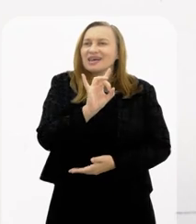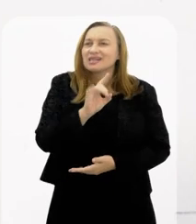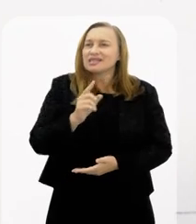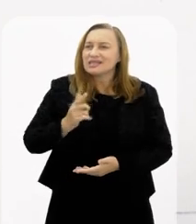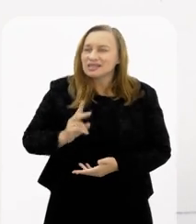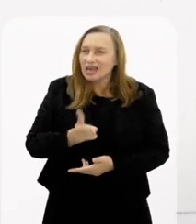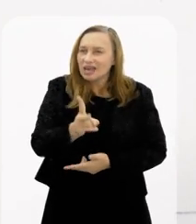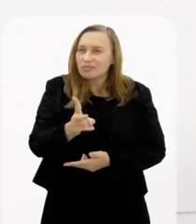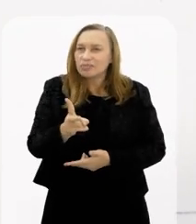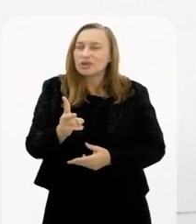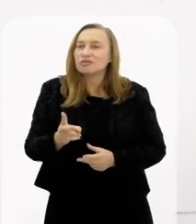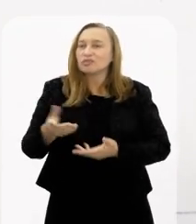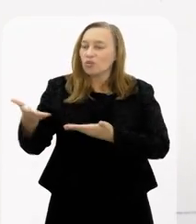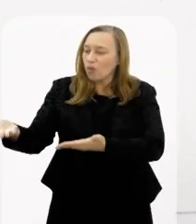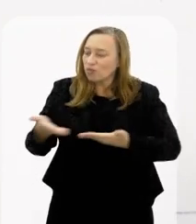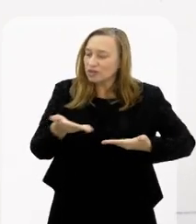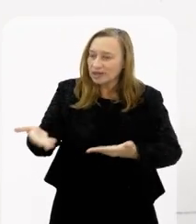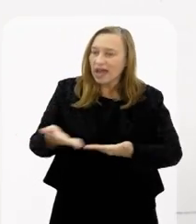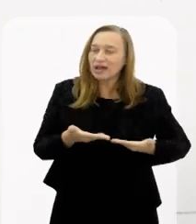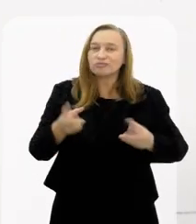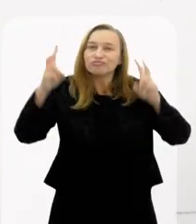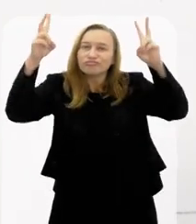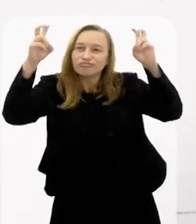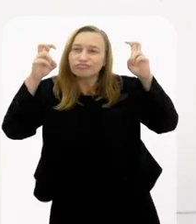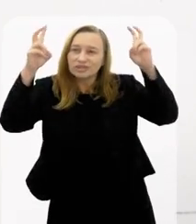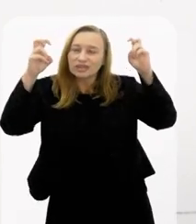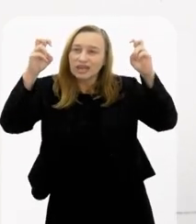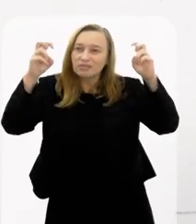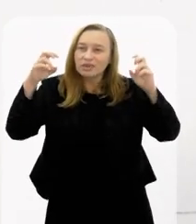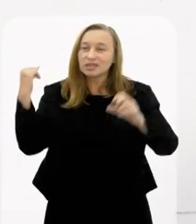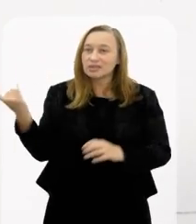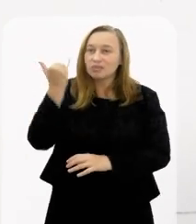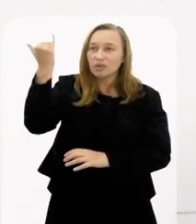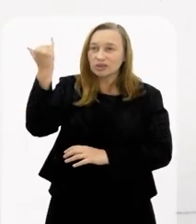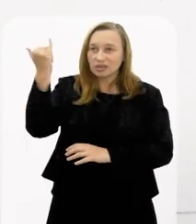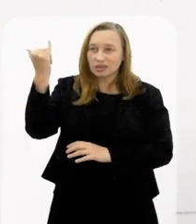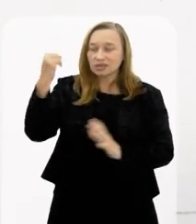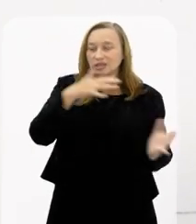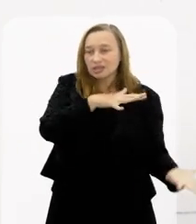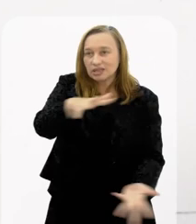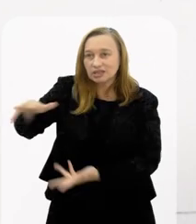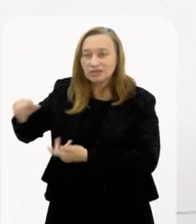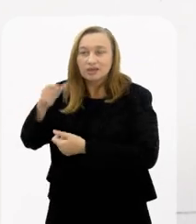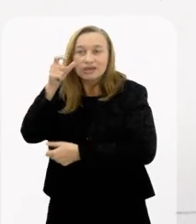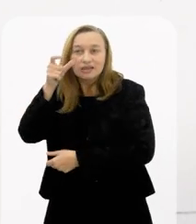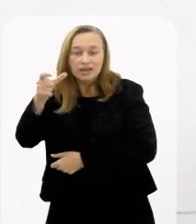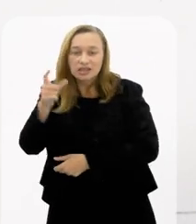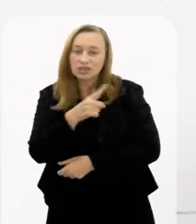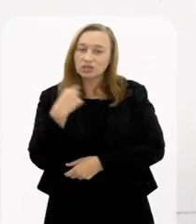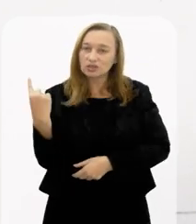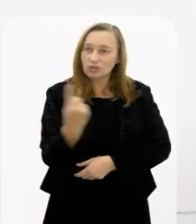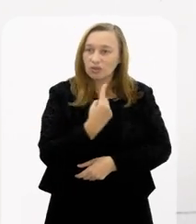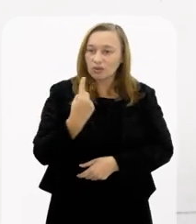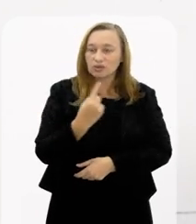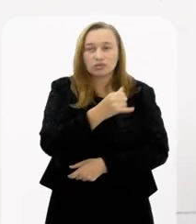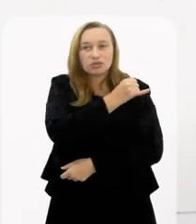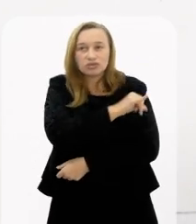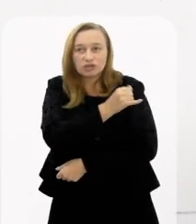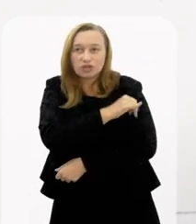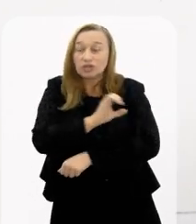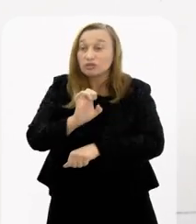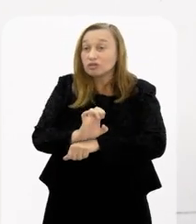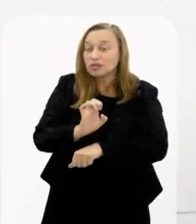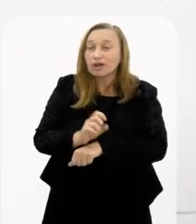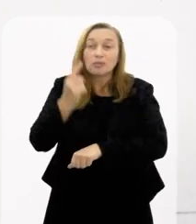15 dias um tema internacional que diz respeito que afeta os interesses de todos nós cariocas e Fluminenses no